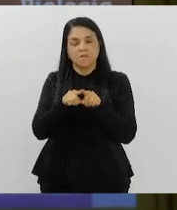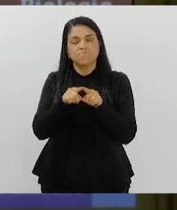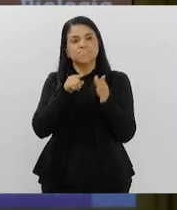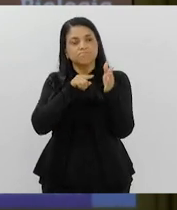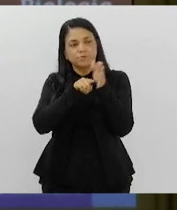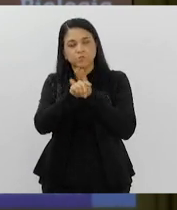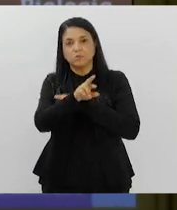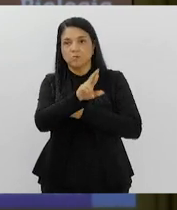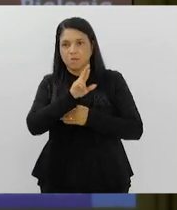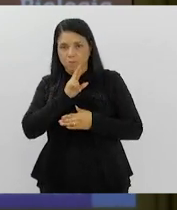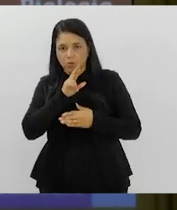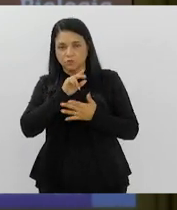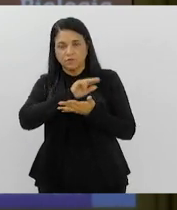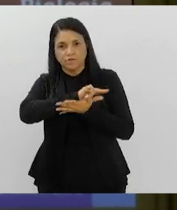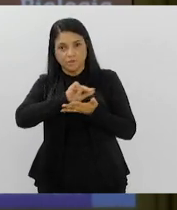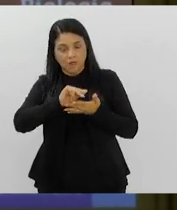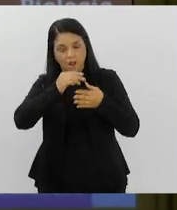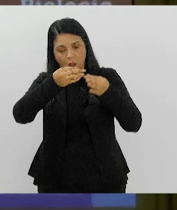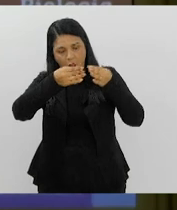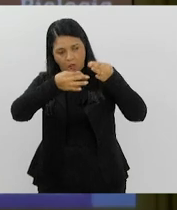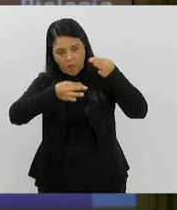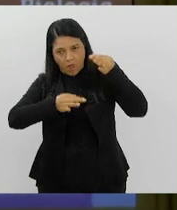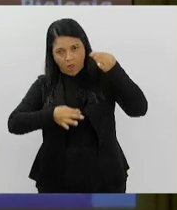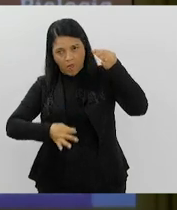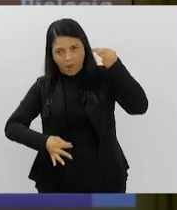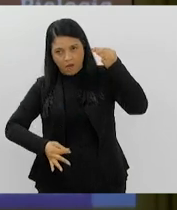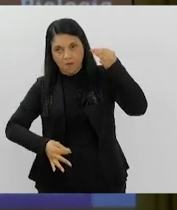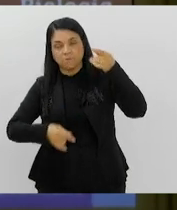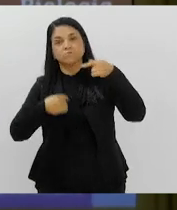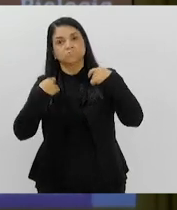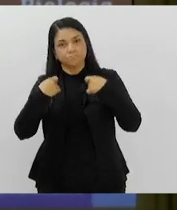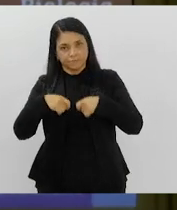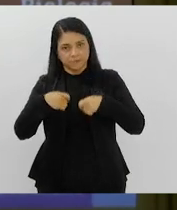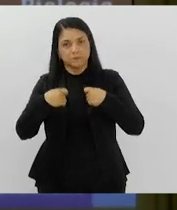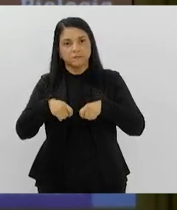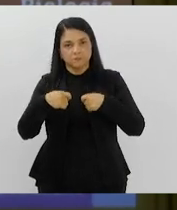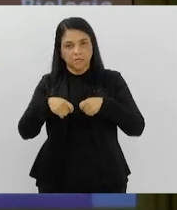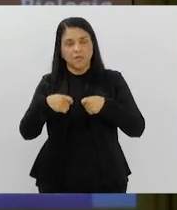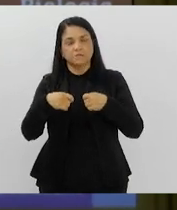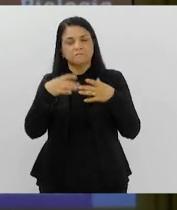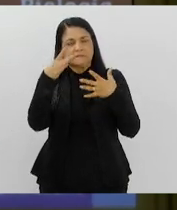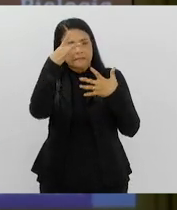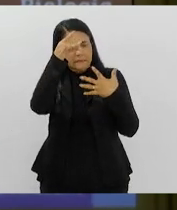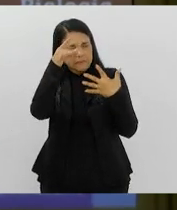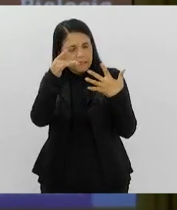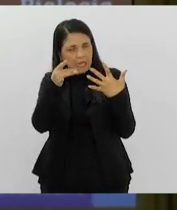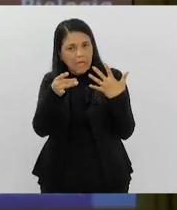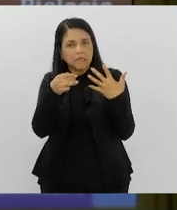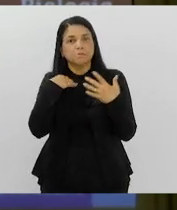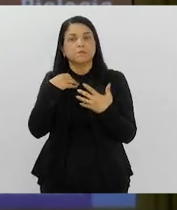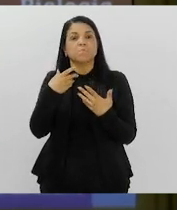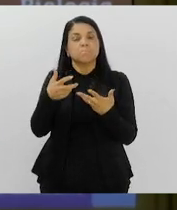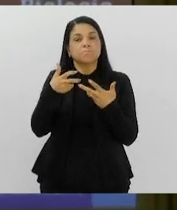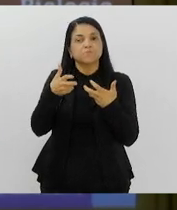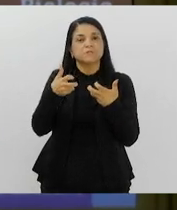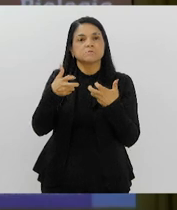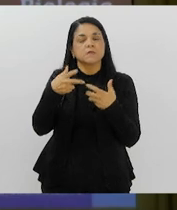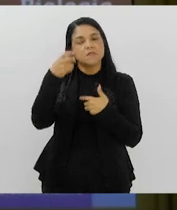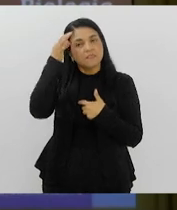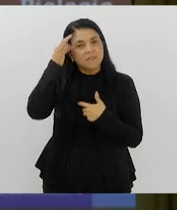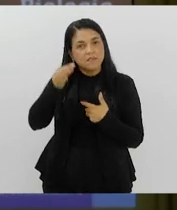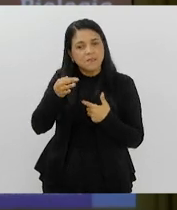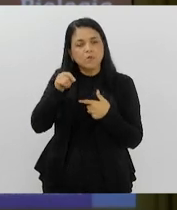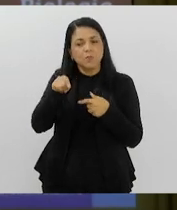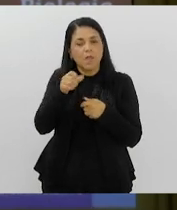várias perguntas, um questionário longo, que ele era necessário, sim, ter muitos detalhes para a gente entender do que esse estudante